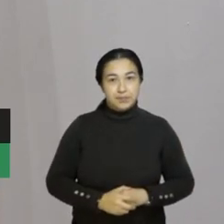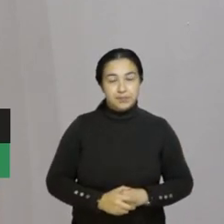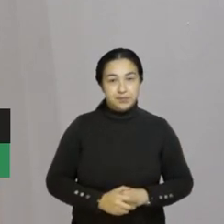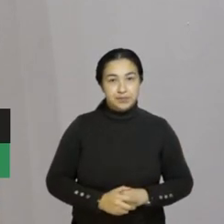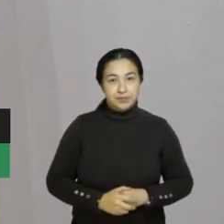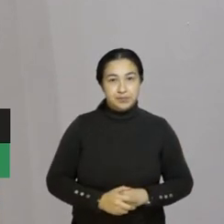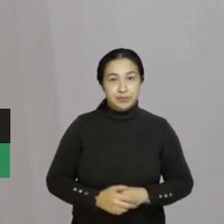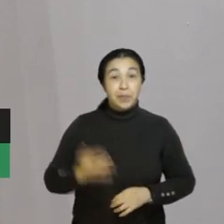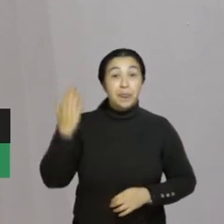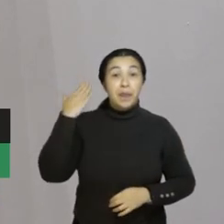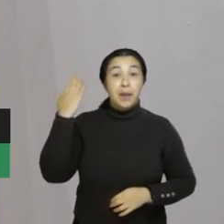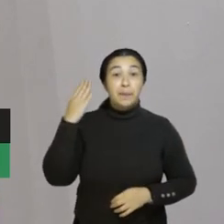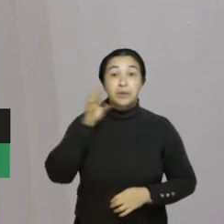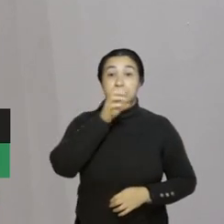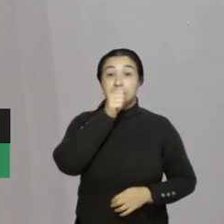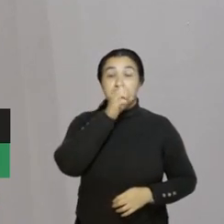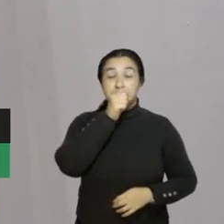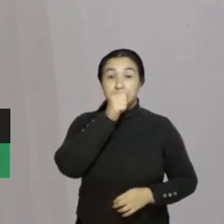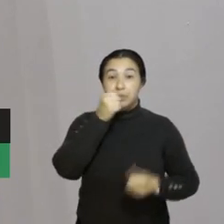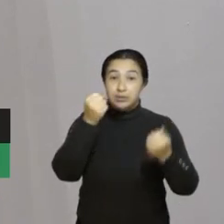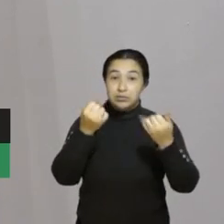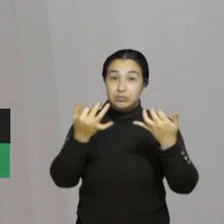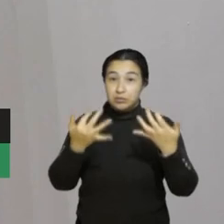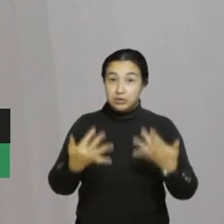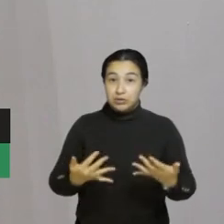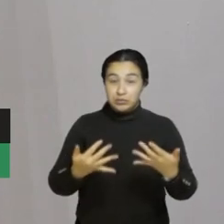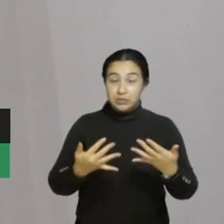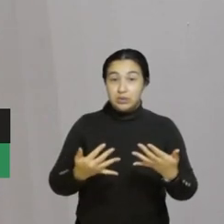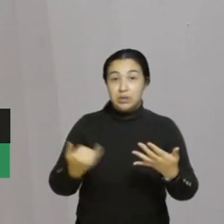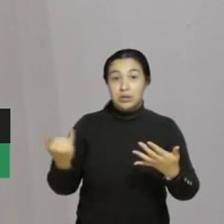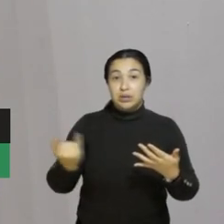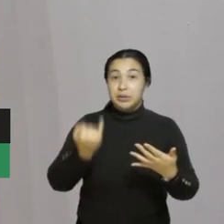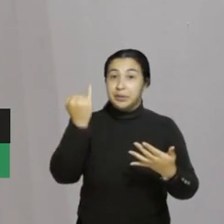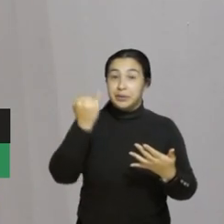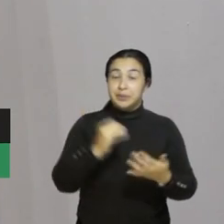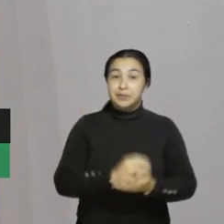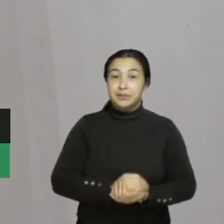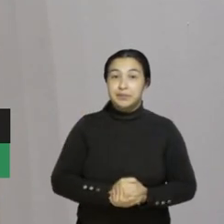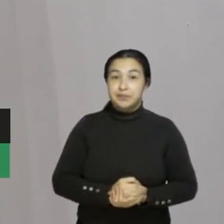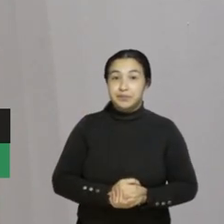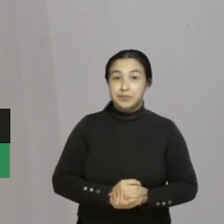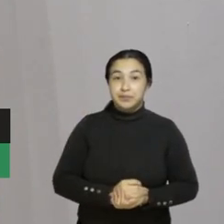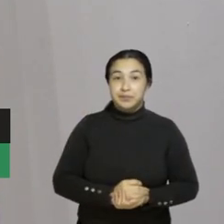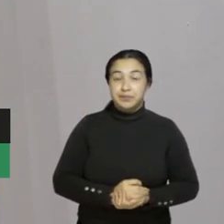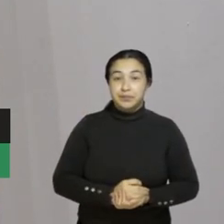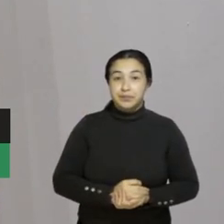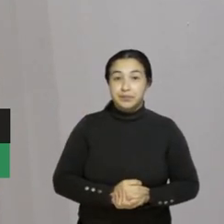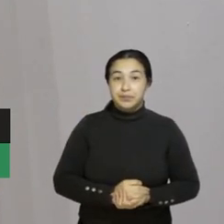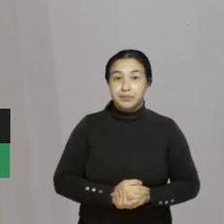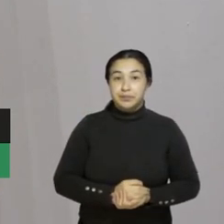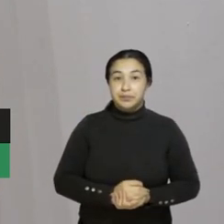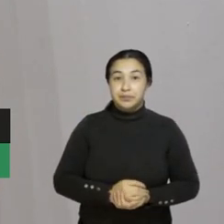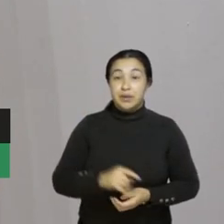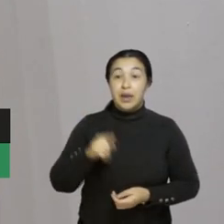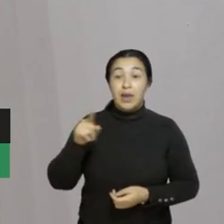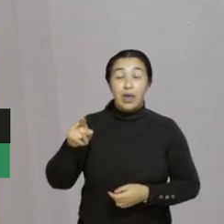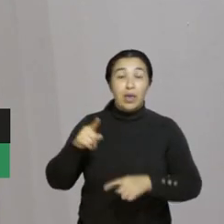lá no sábado pelo governador Jorginho Melo, muito importante: as máquinas não